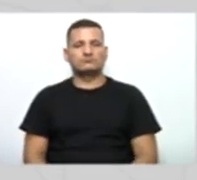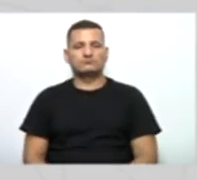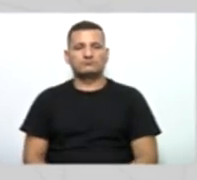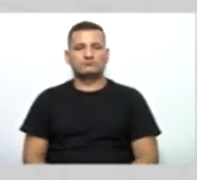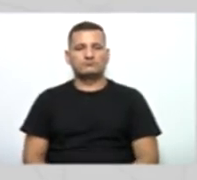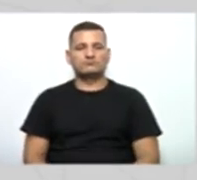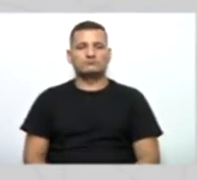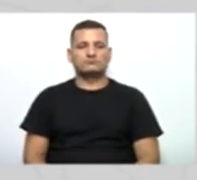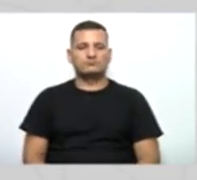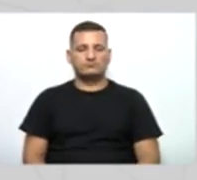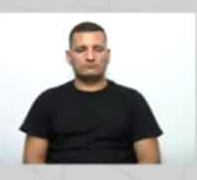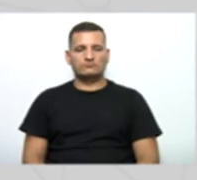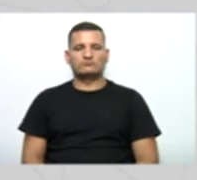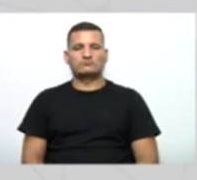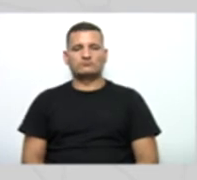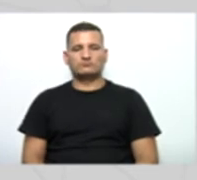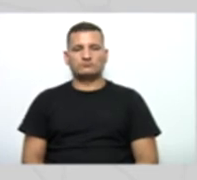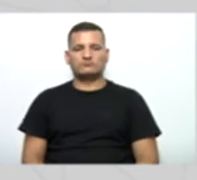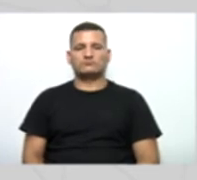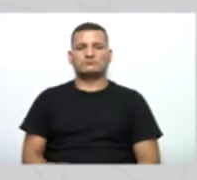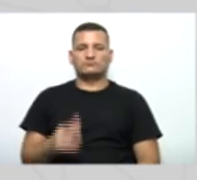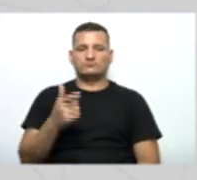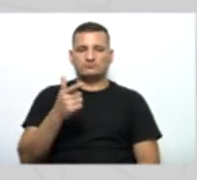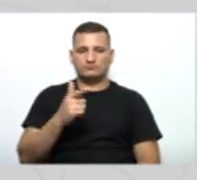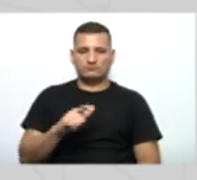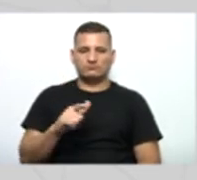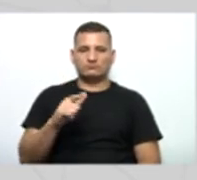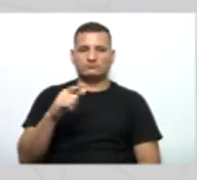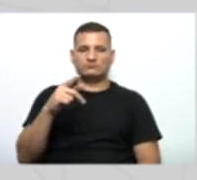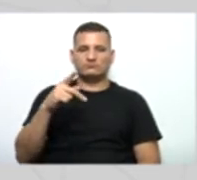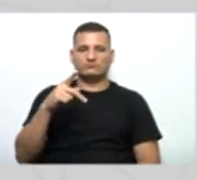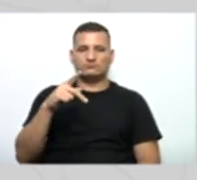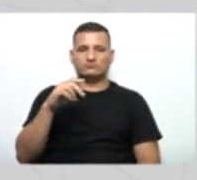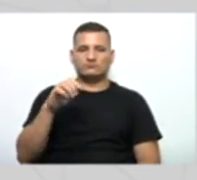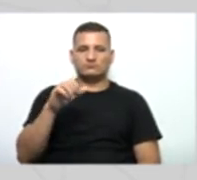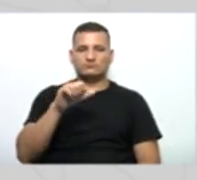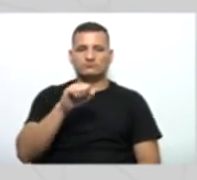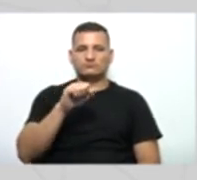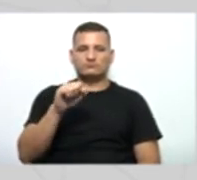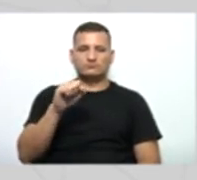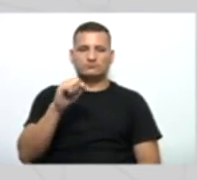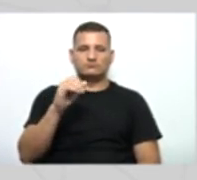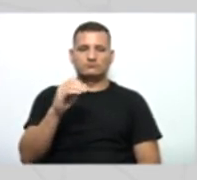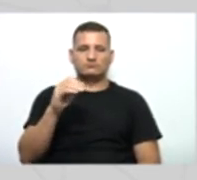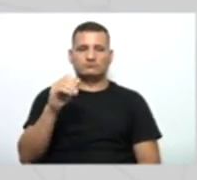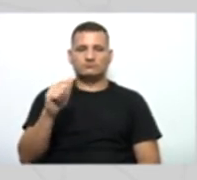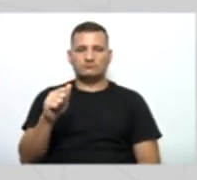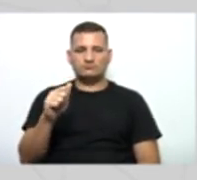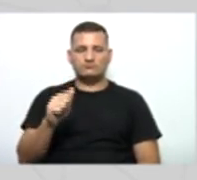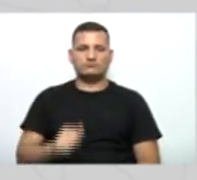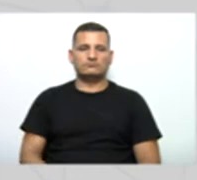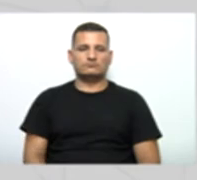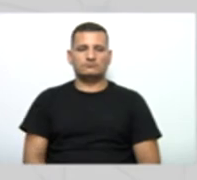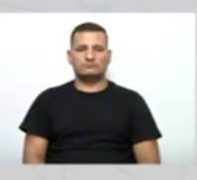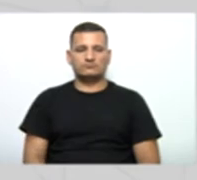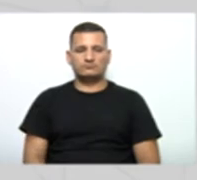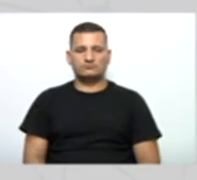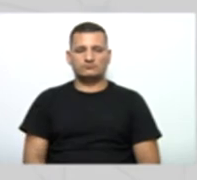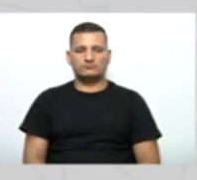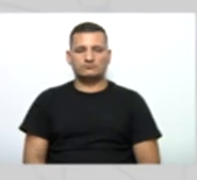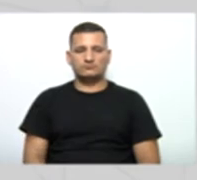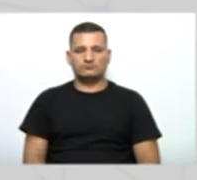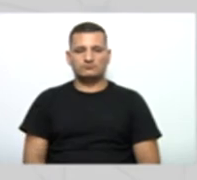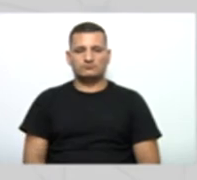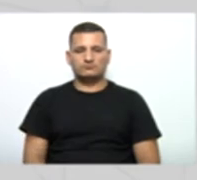o quê? Instancia o objeto pessoa, nosso objeto genérico, diz que ele recebe as características da